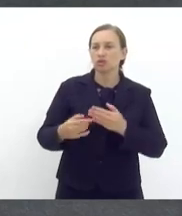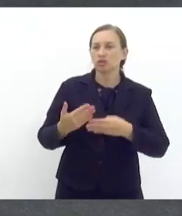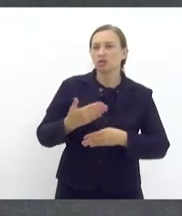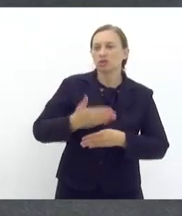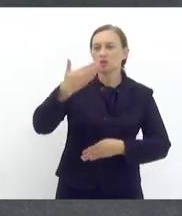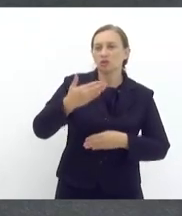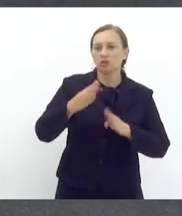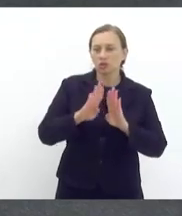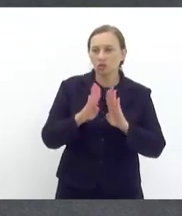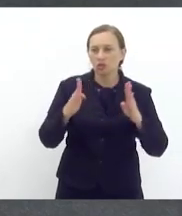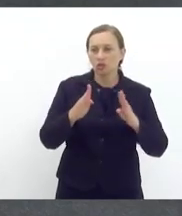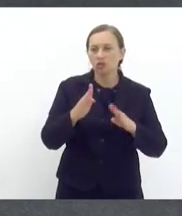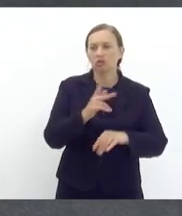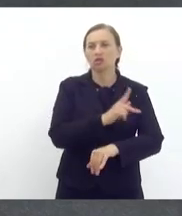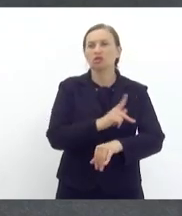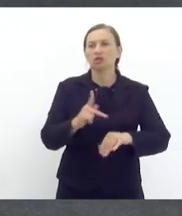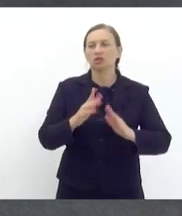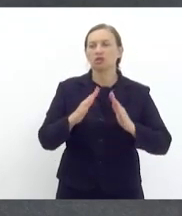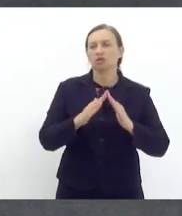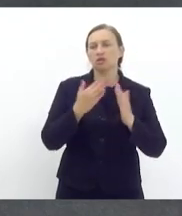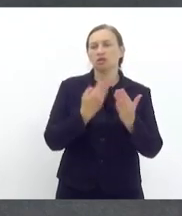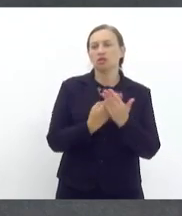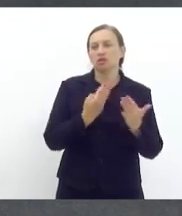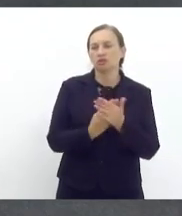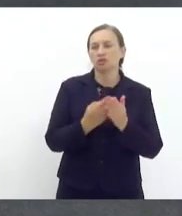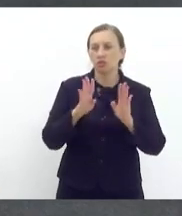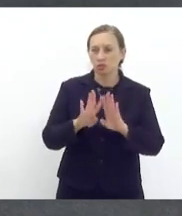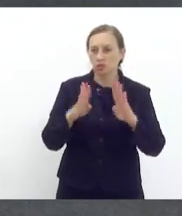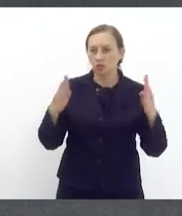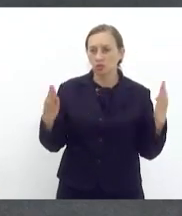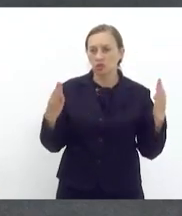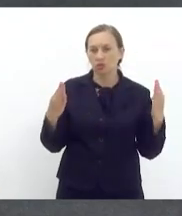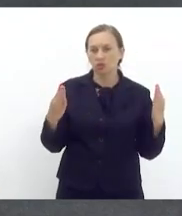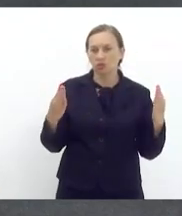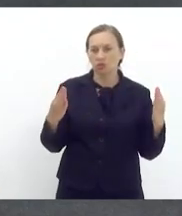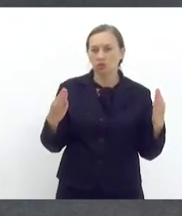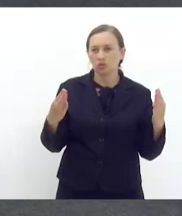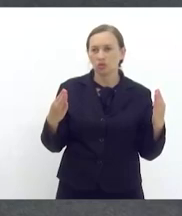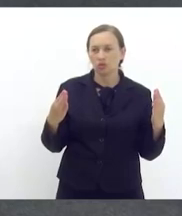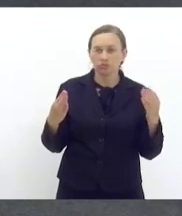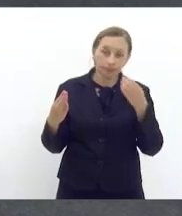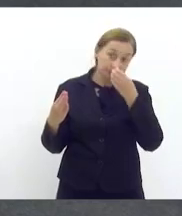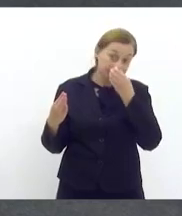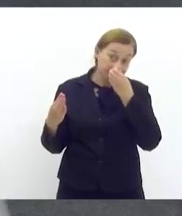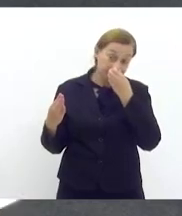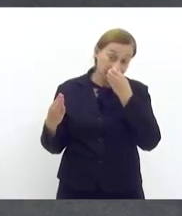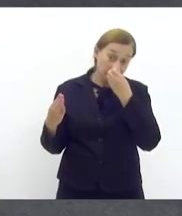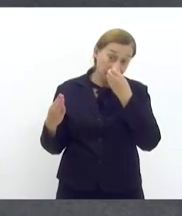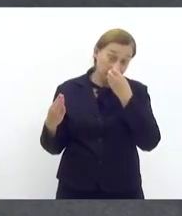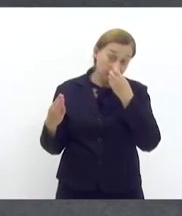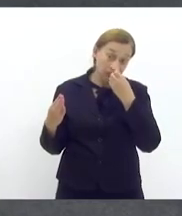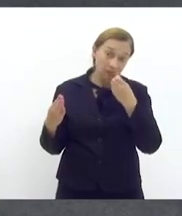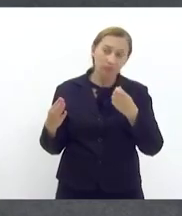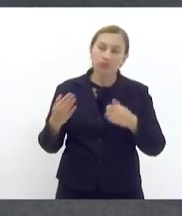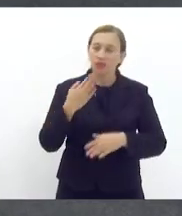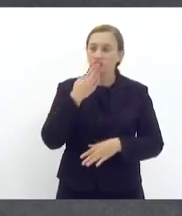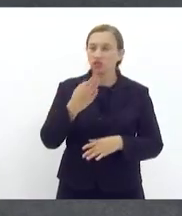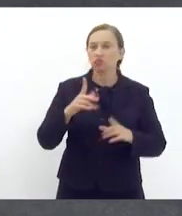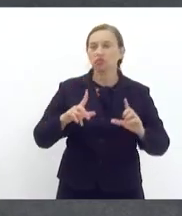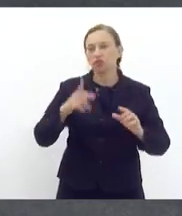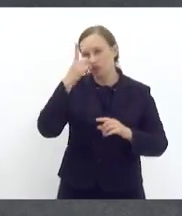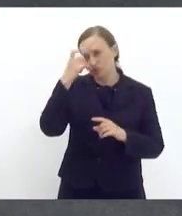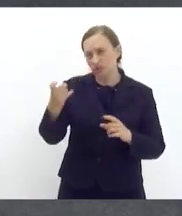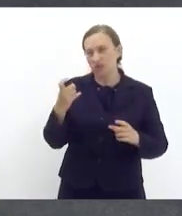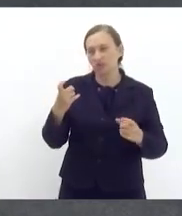as portas pedagógicas das escolas fiquem escancarados e sejam transpostas por esse tipo de prática violenta na